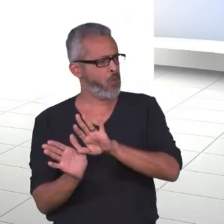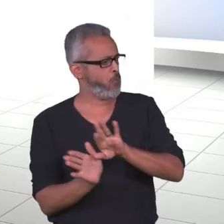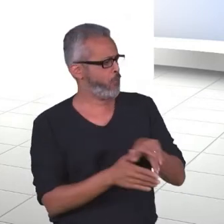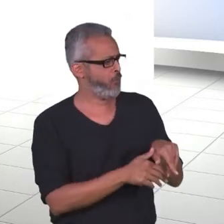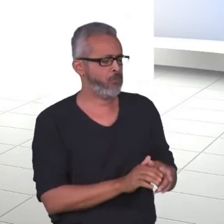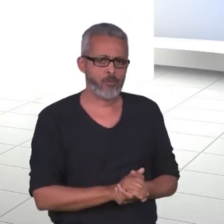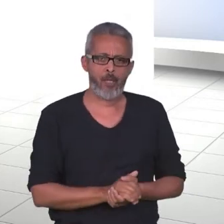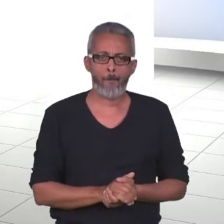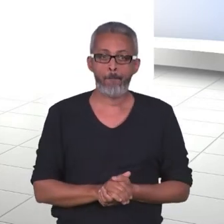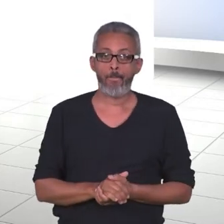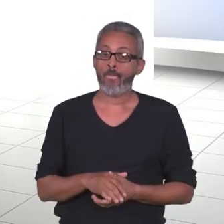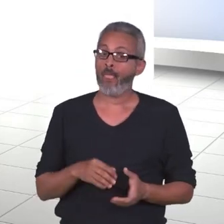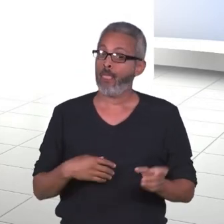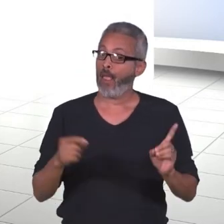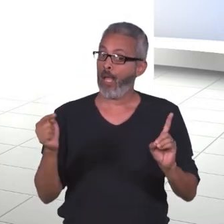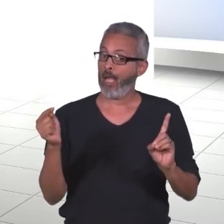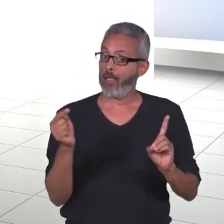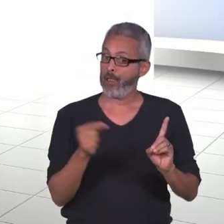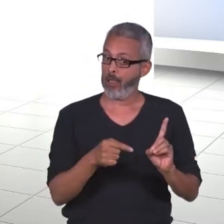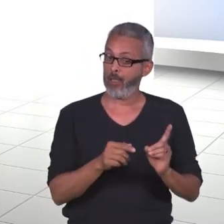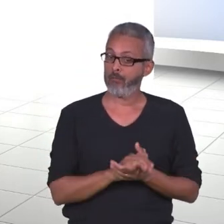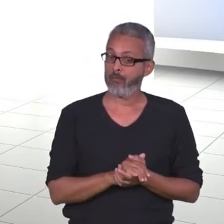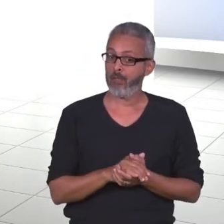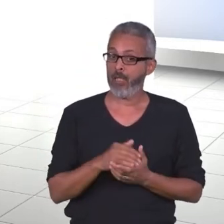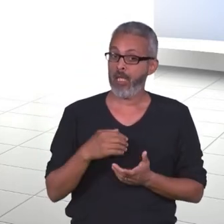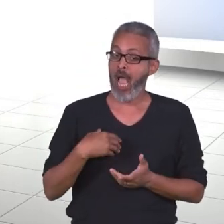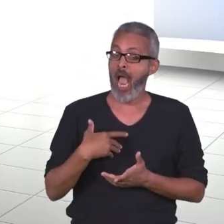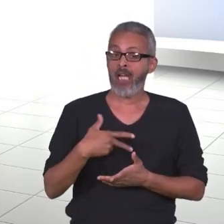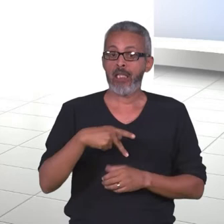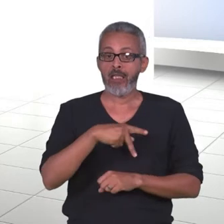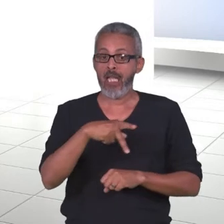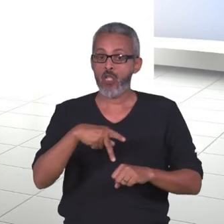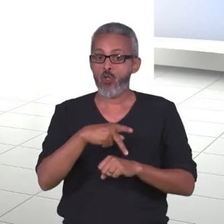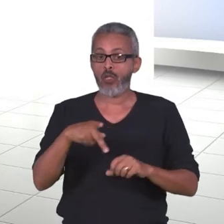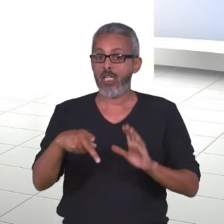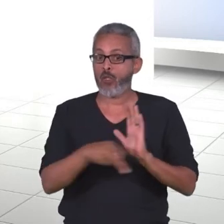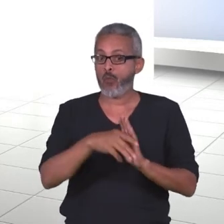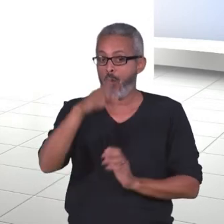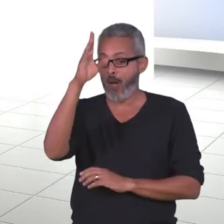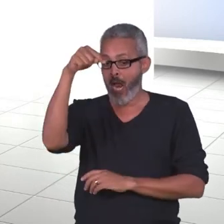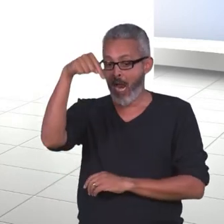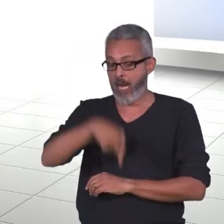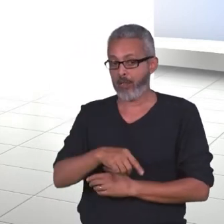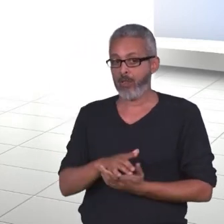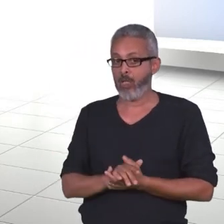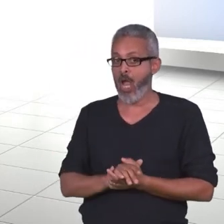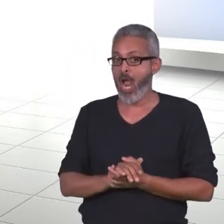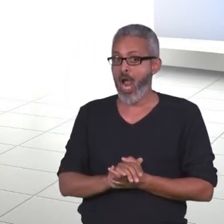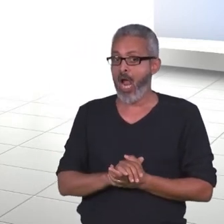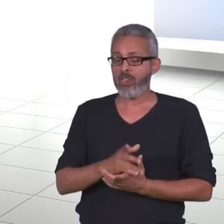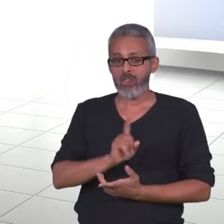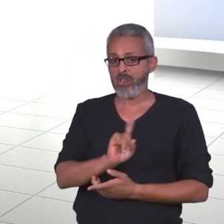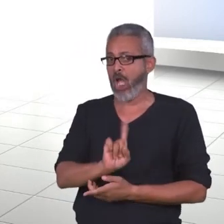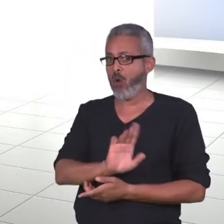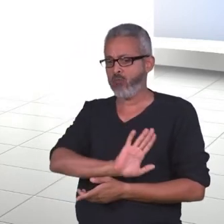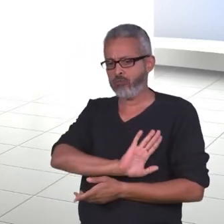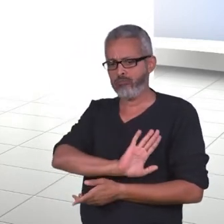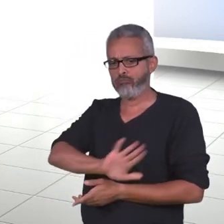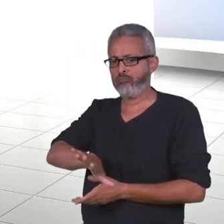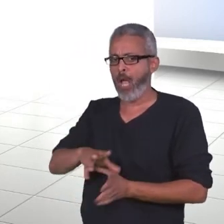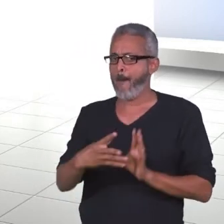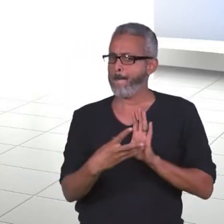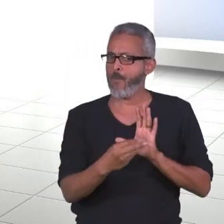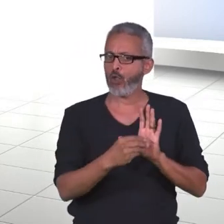remete a atitudes preconceituosas, mas isso pode induzir ao erro por remeter à relação